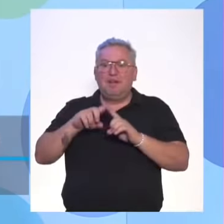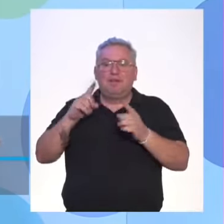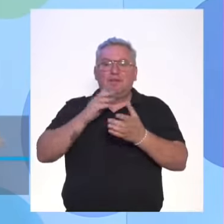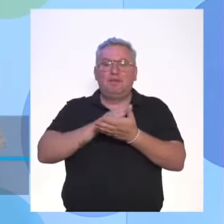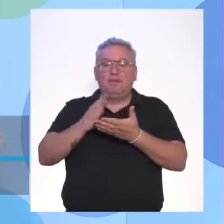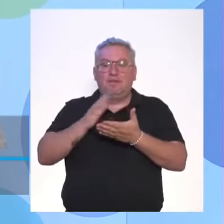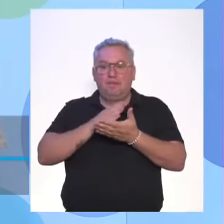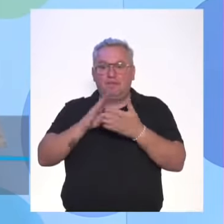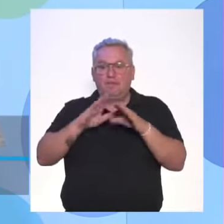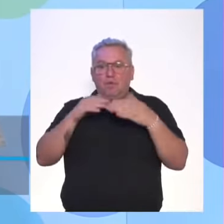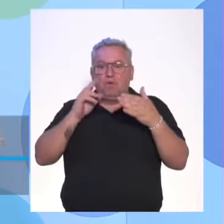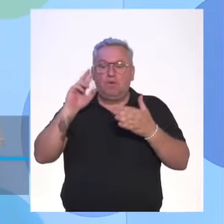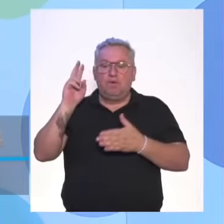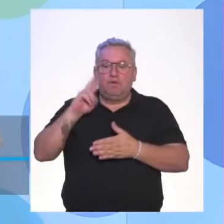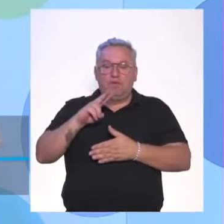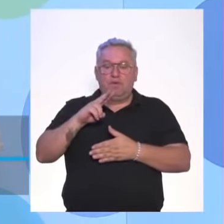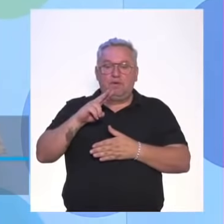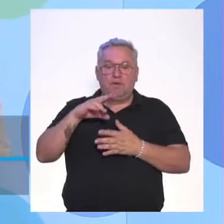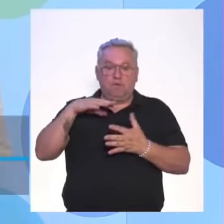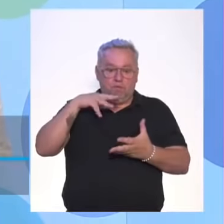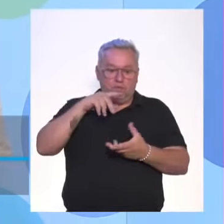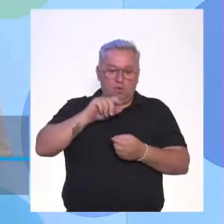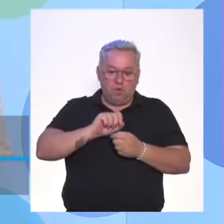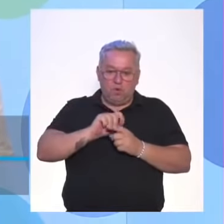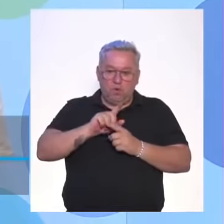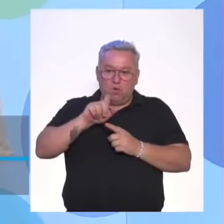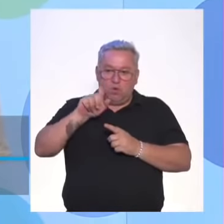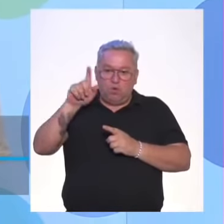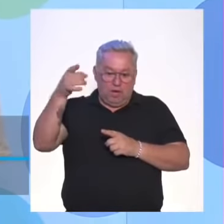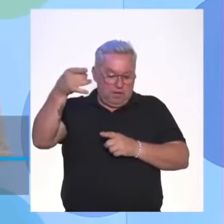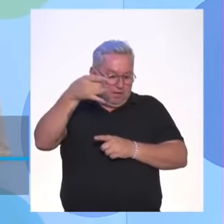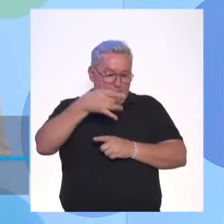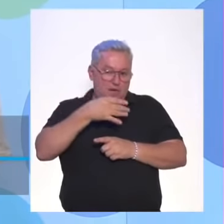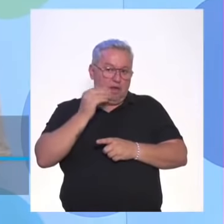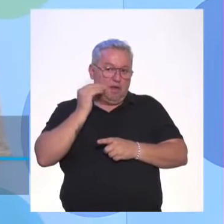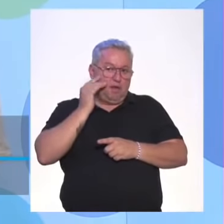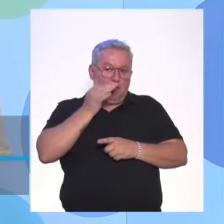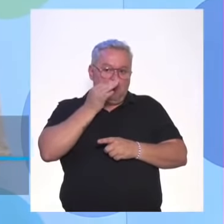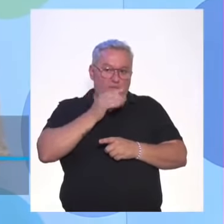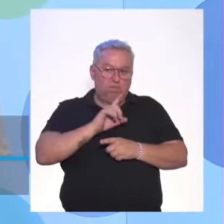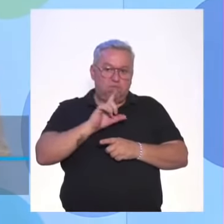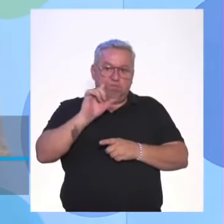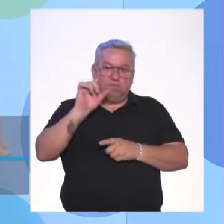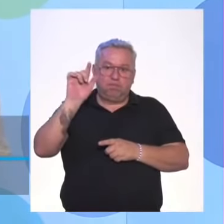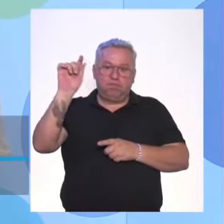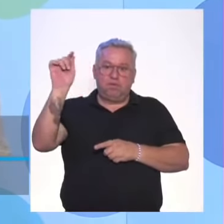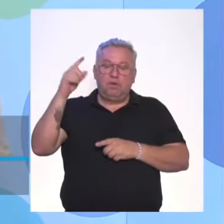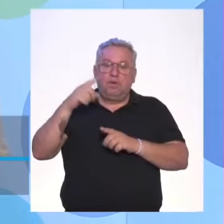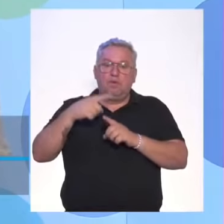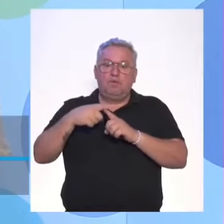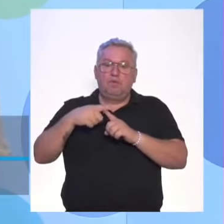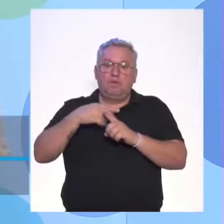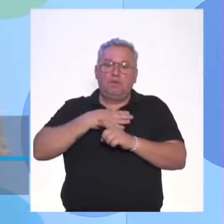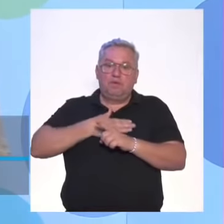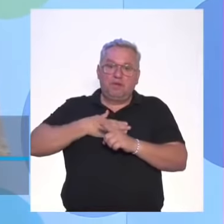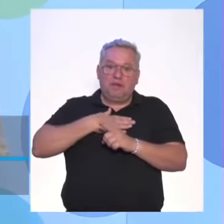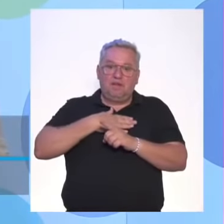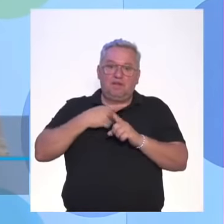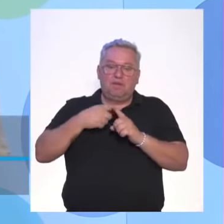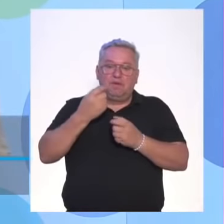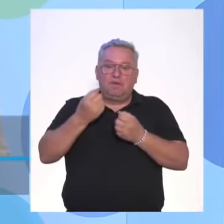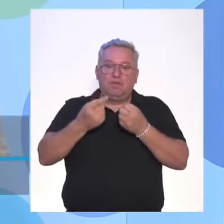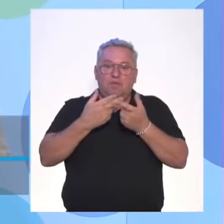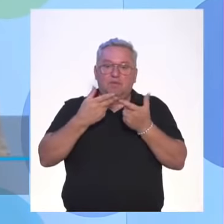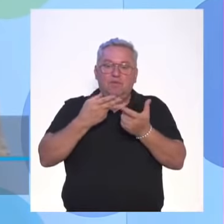mas não Invista obra quando ele deixa o planeta que abandona a flor né Rosa e ele abandona porque ele gostava dela